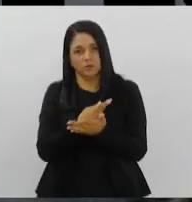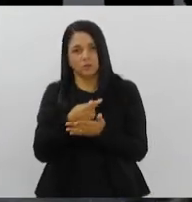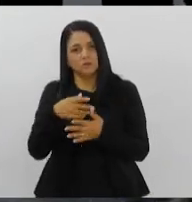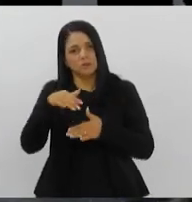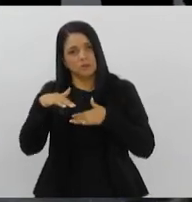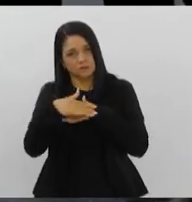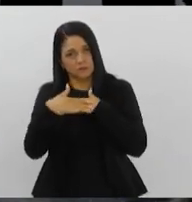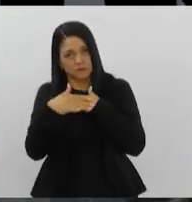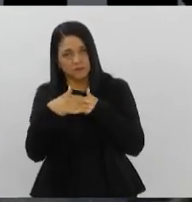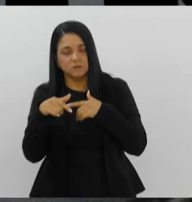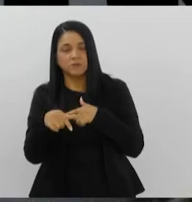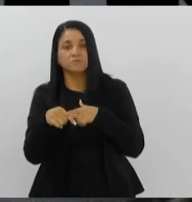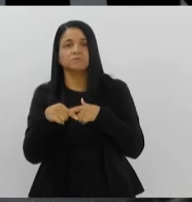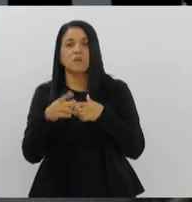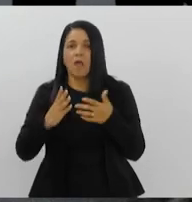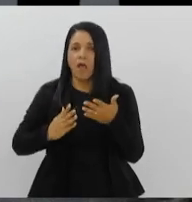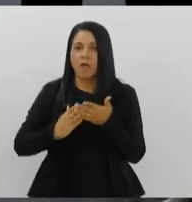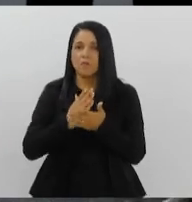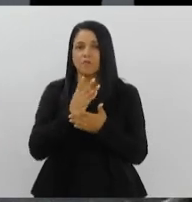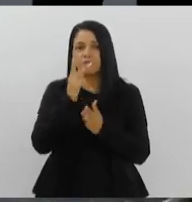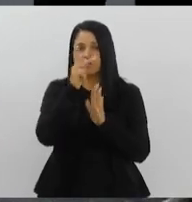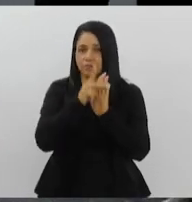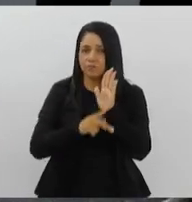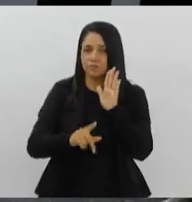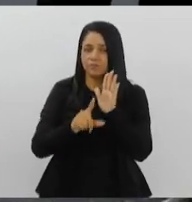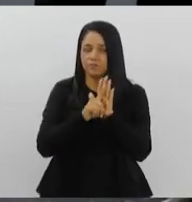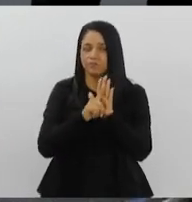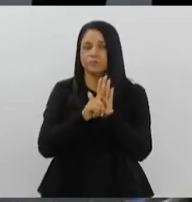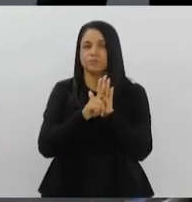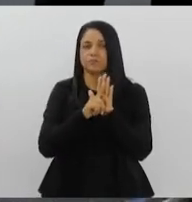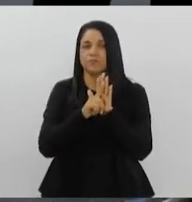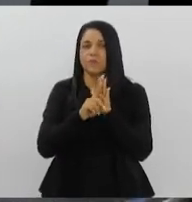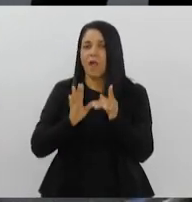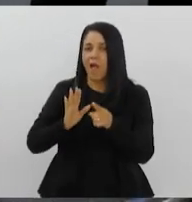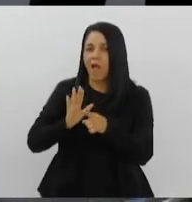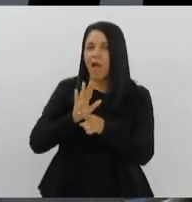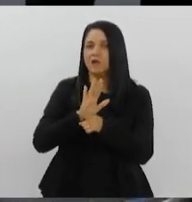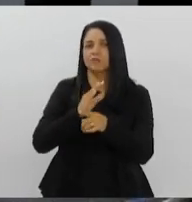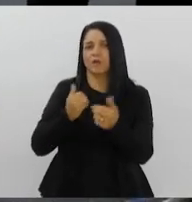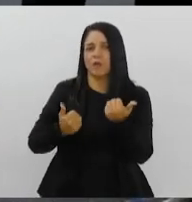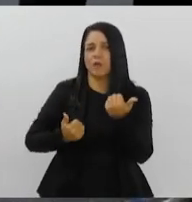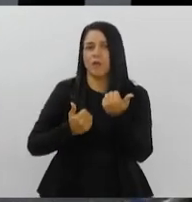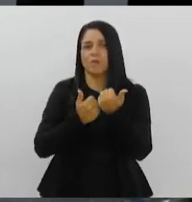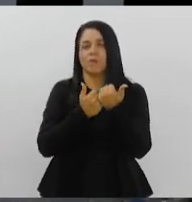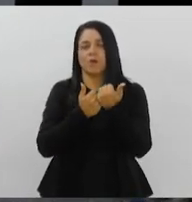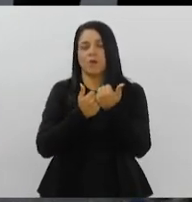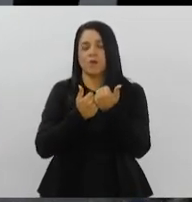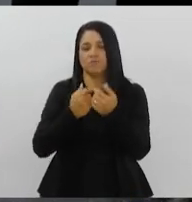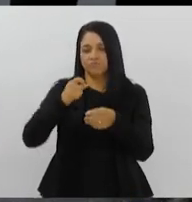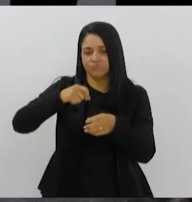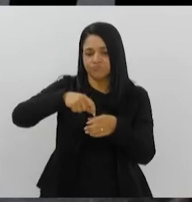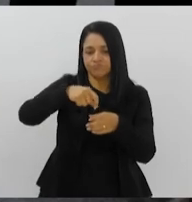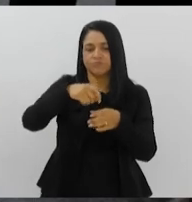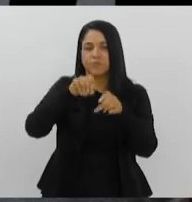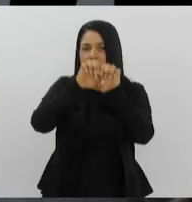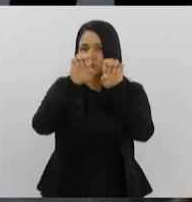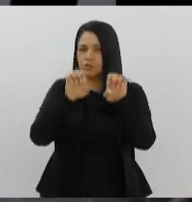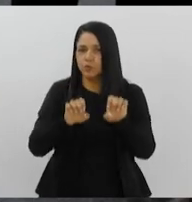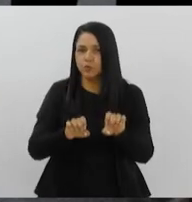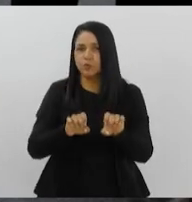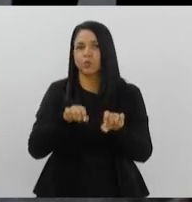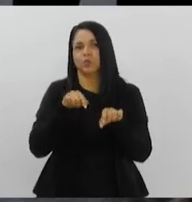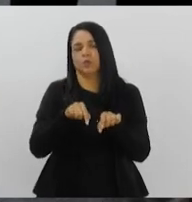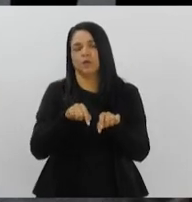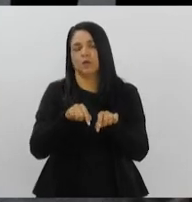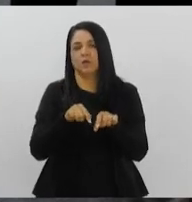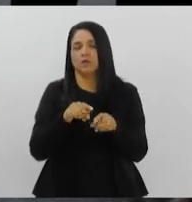E que estão aprovando hoje esse projeto que vai ajudar na recuperação da infraestrutura e